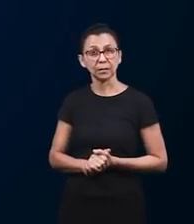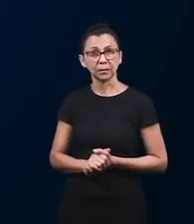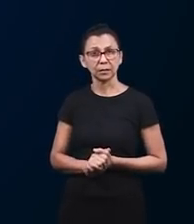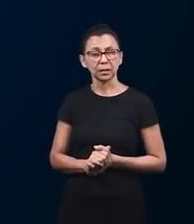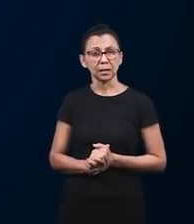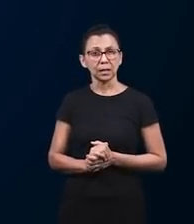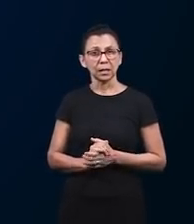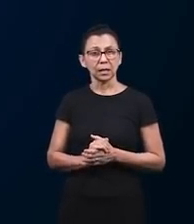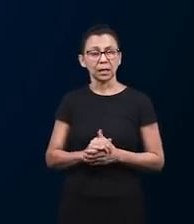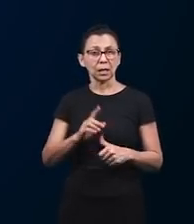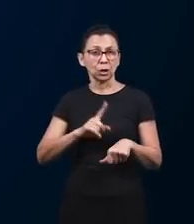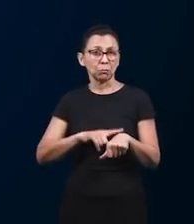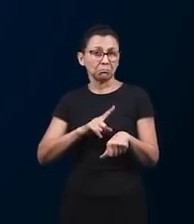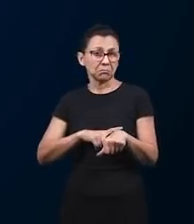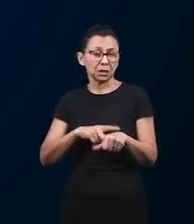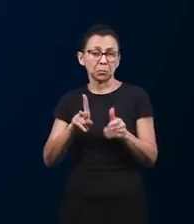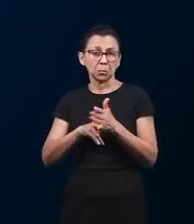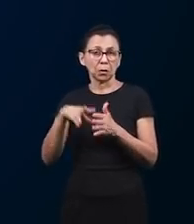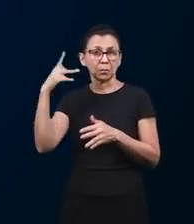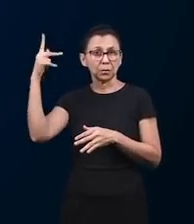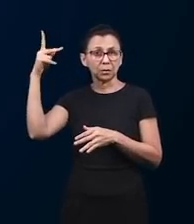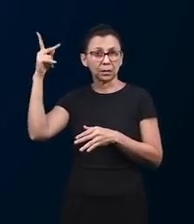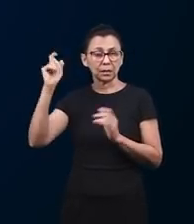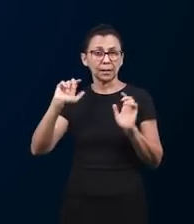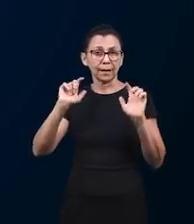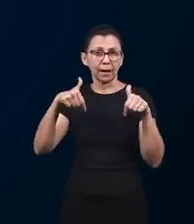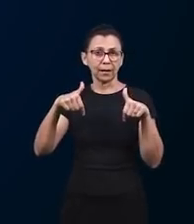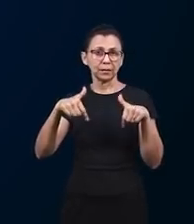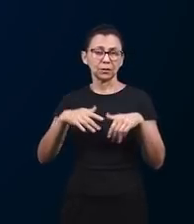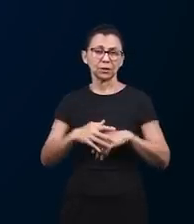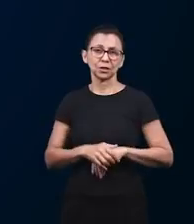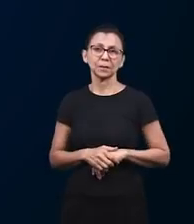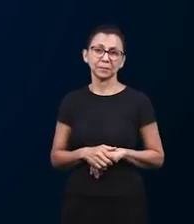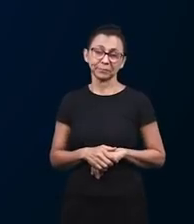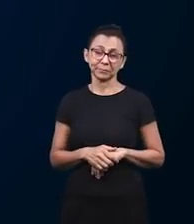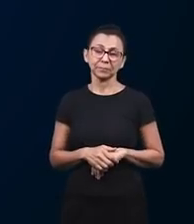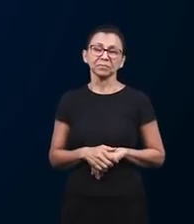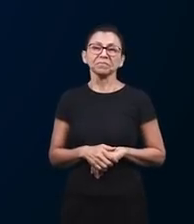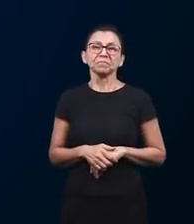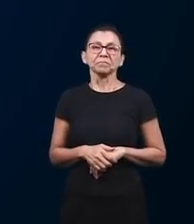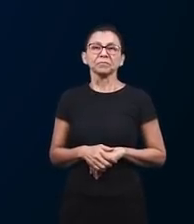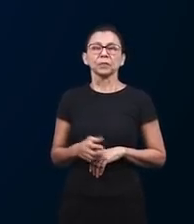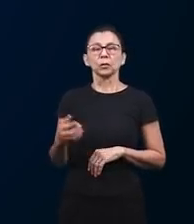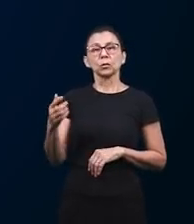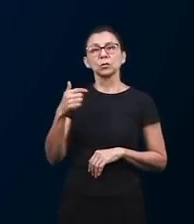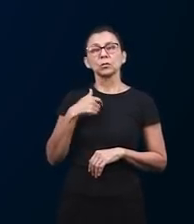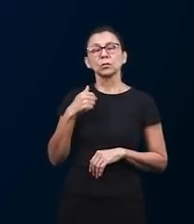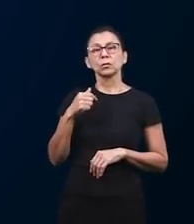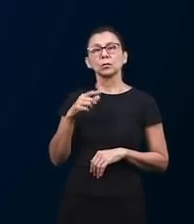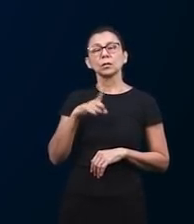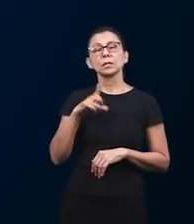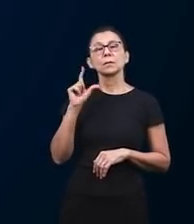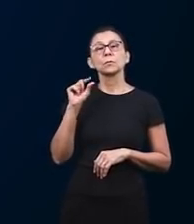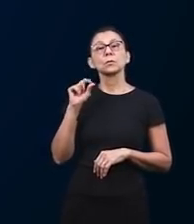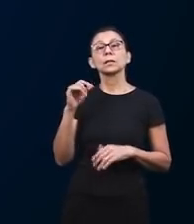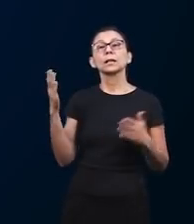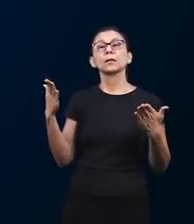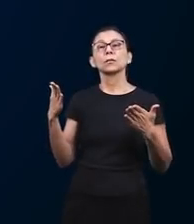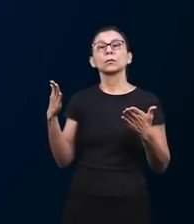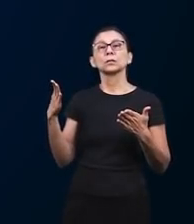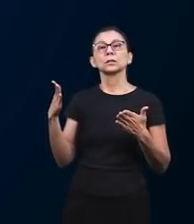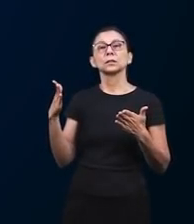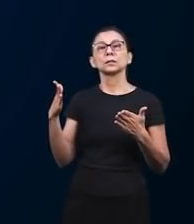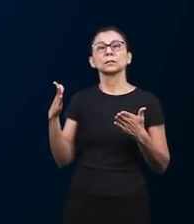data de validade, né? Pois do que tens recebido. O que a igreja amada tem recebido? As revelações, a palavra